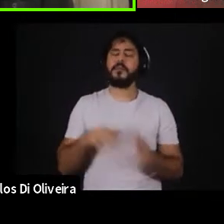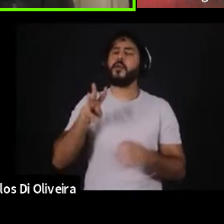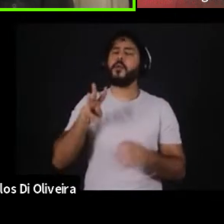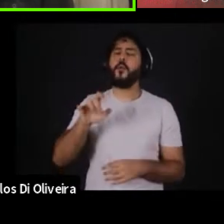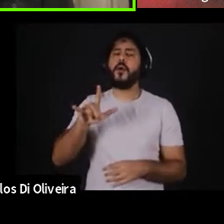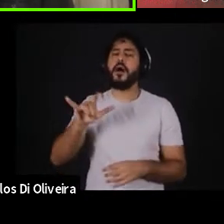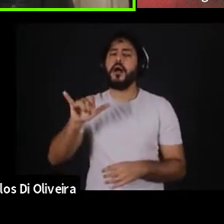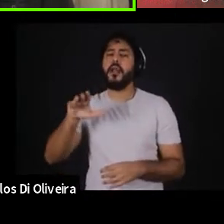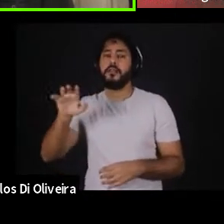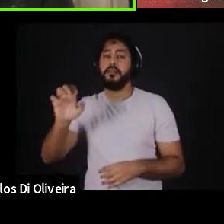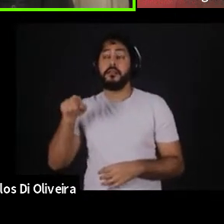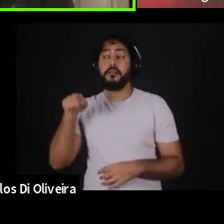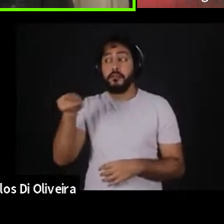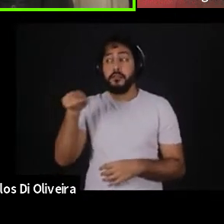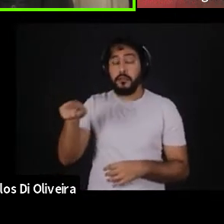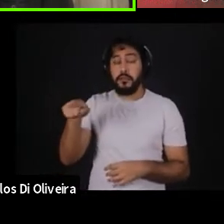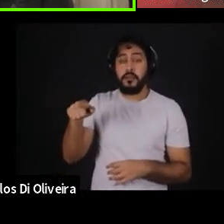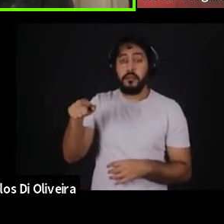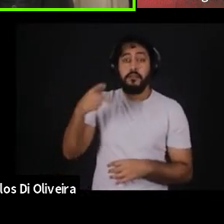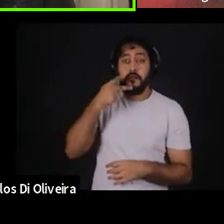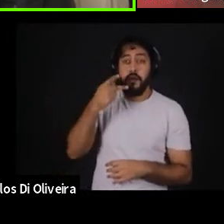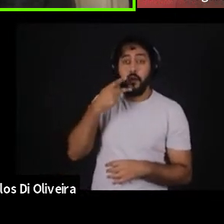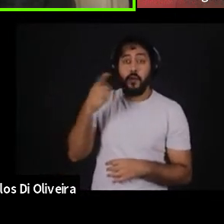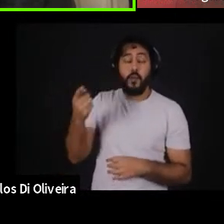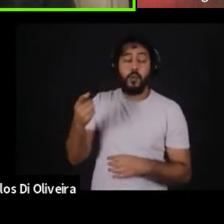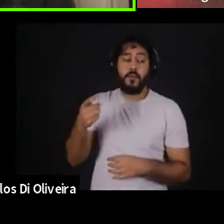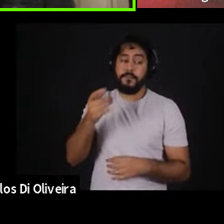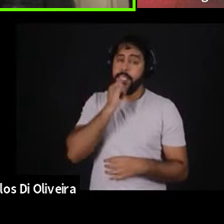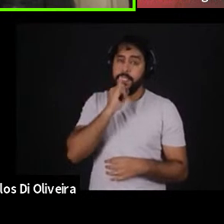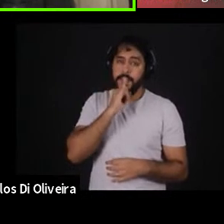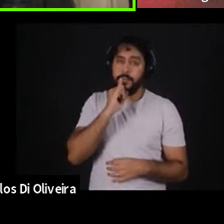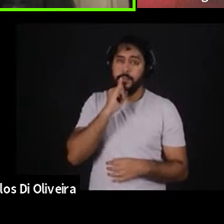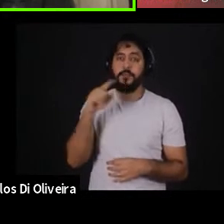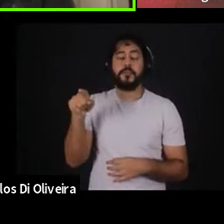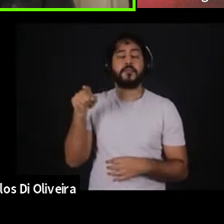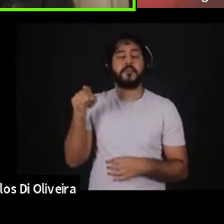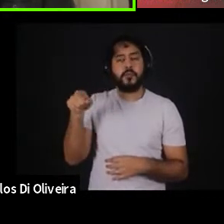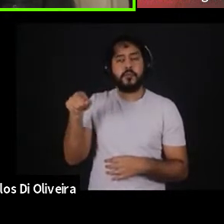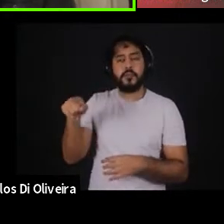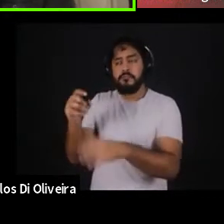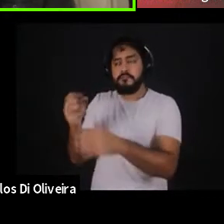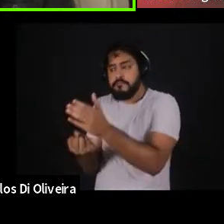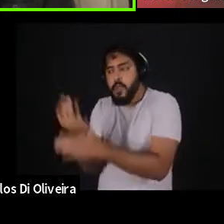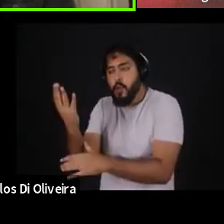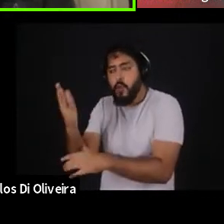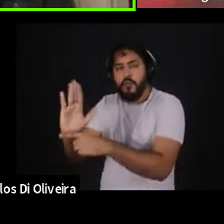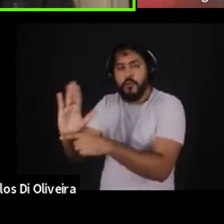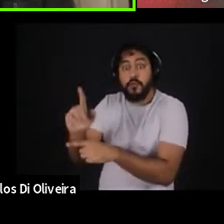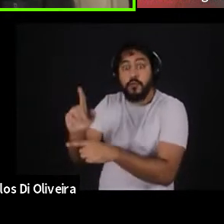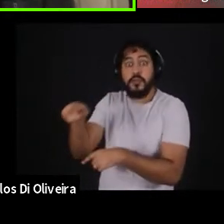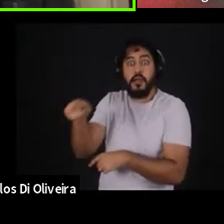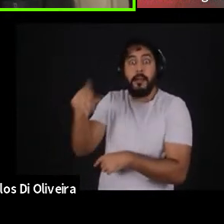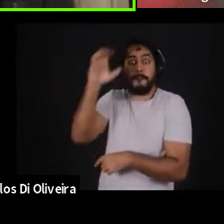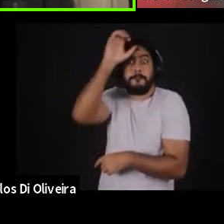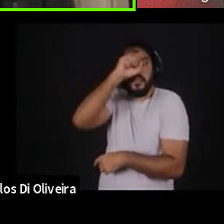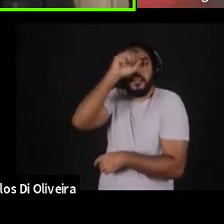falou, agora que ao fazer o filme, você aprendeu muito sobre filosofia. E eu acho que isso é